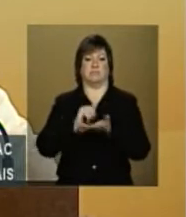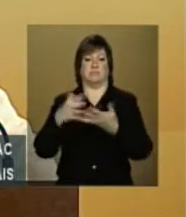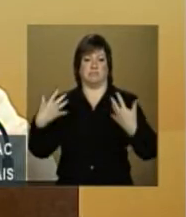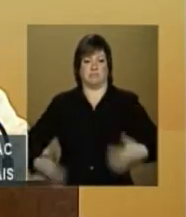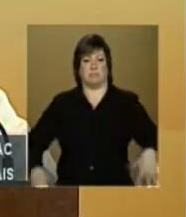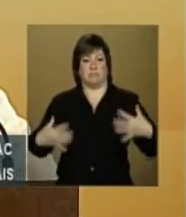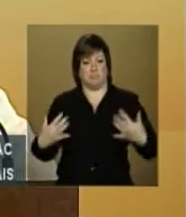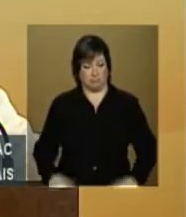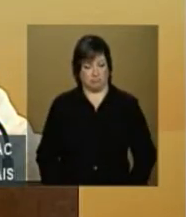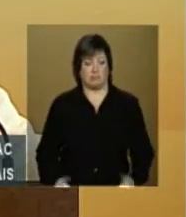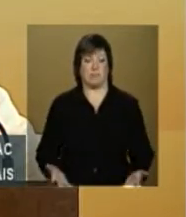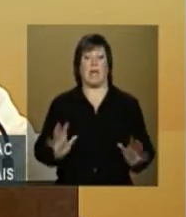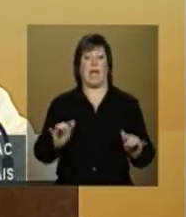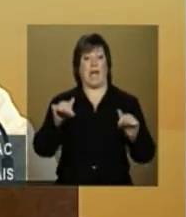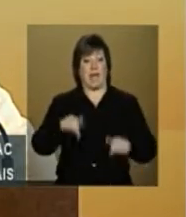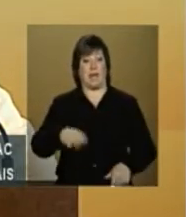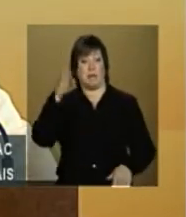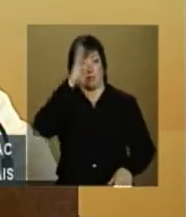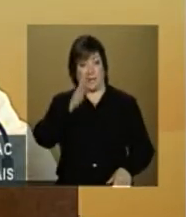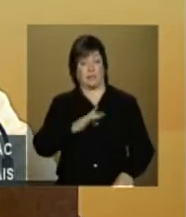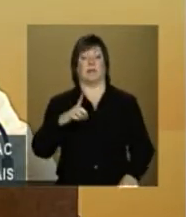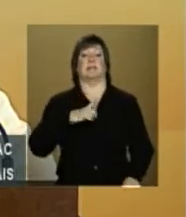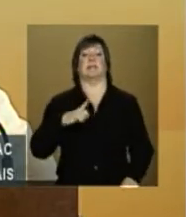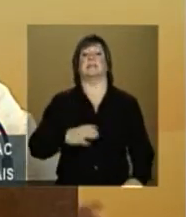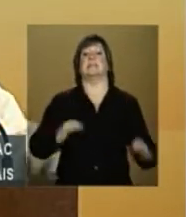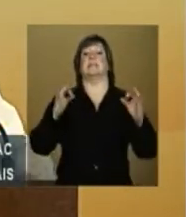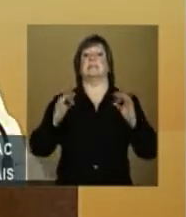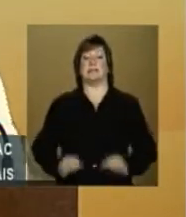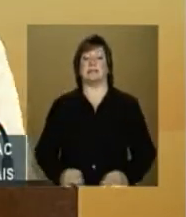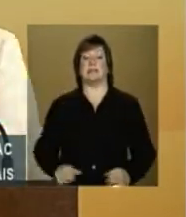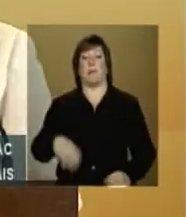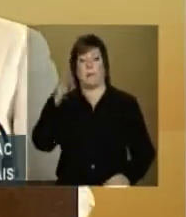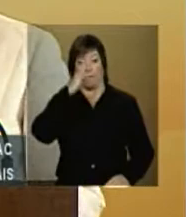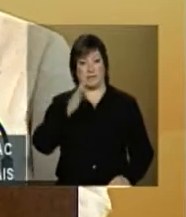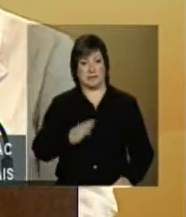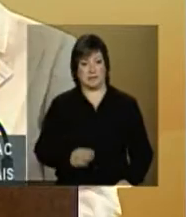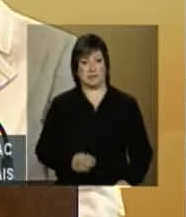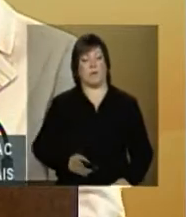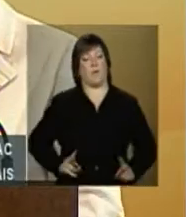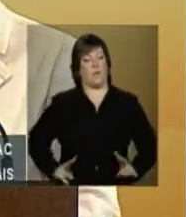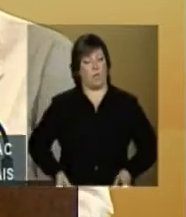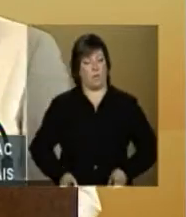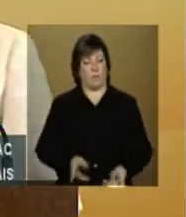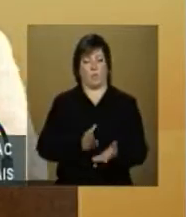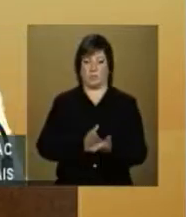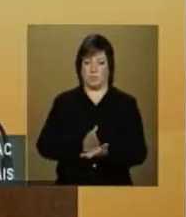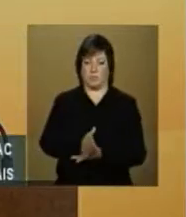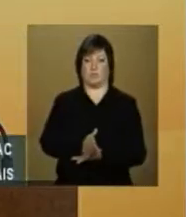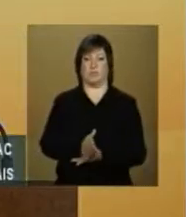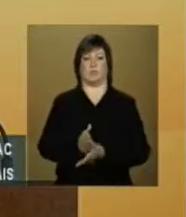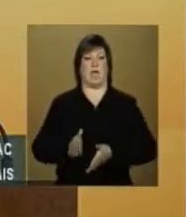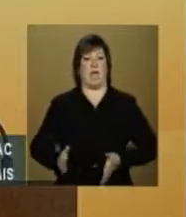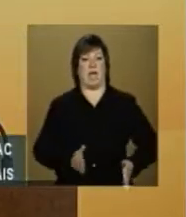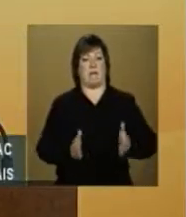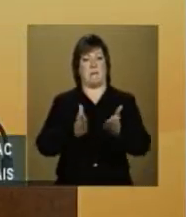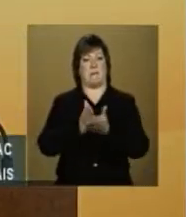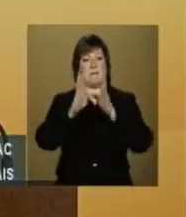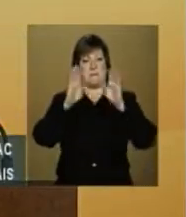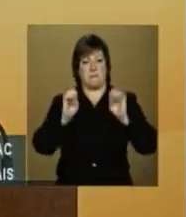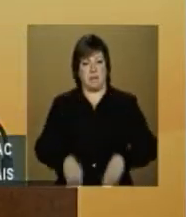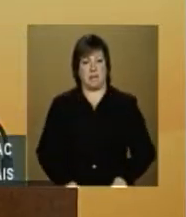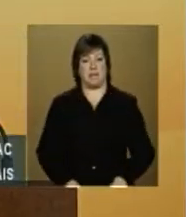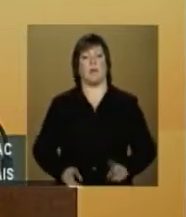Nós aqui temos certeza que o Brasil prosseguirá nesse caminho e vamos